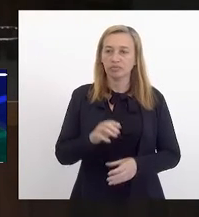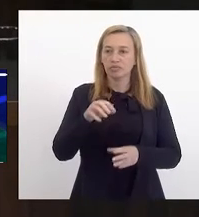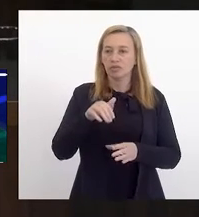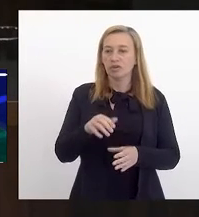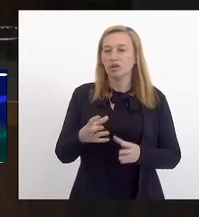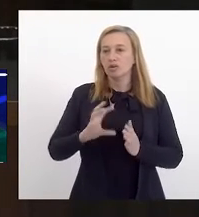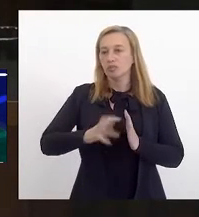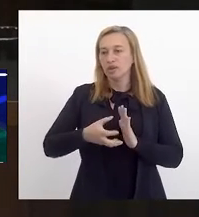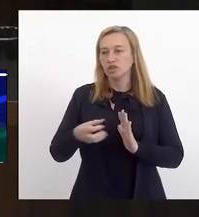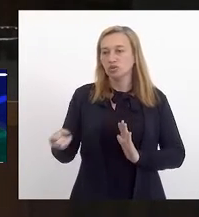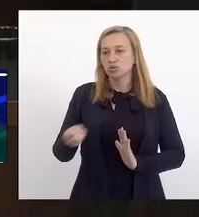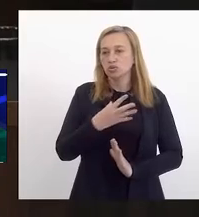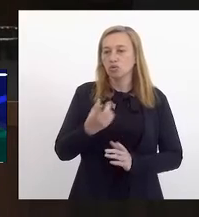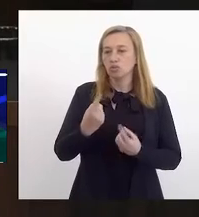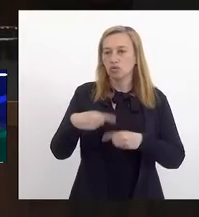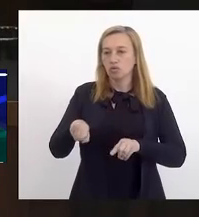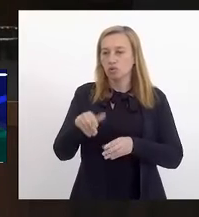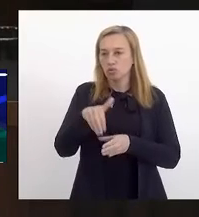Abstenção do Partido Novo.